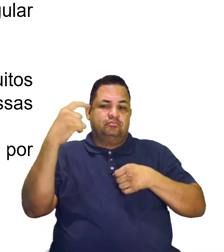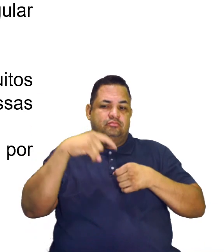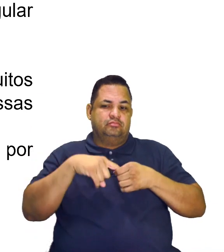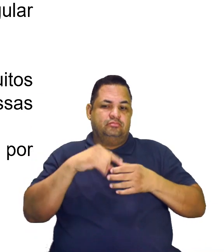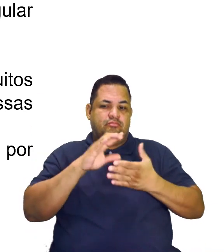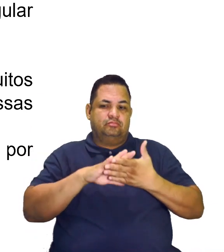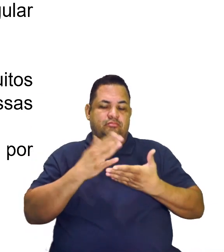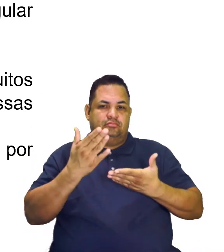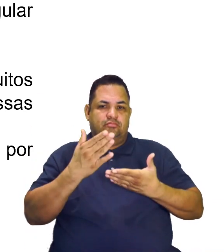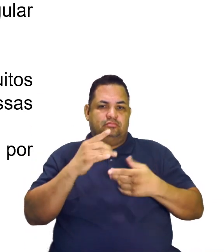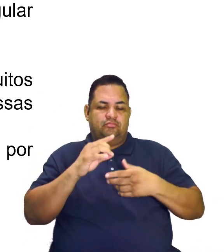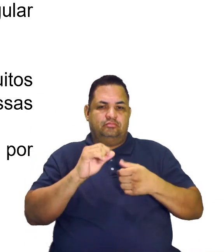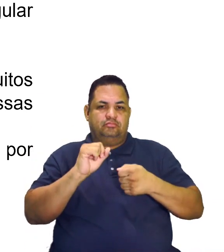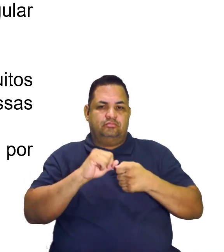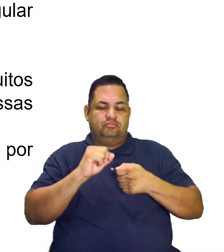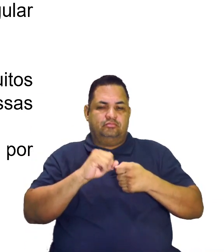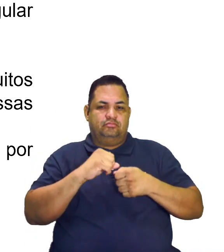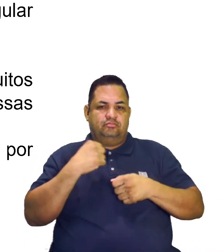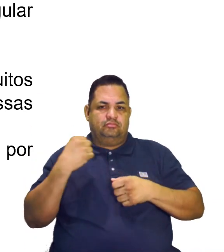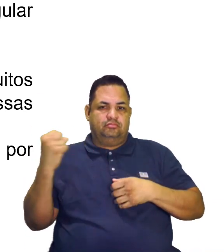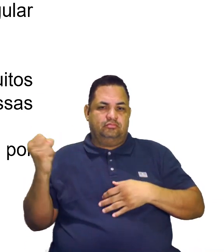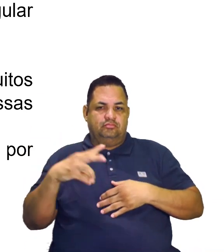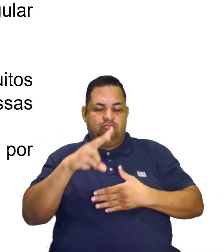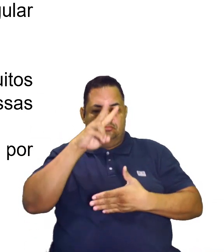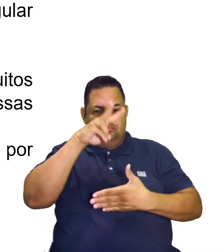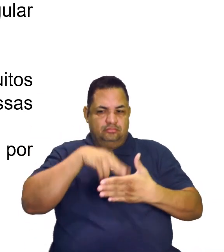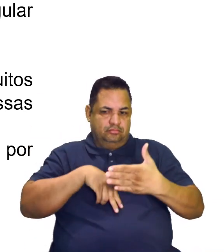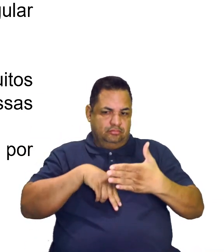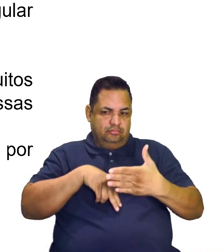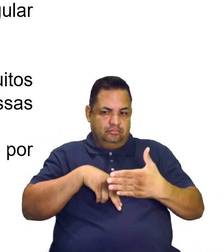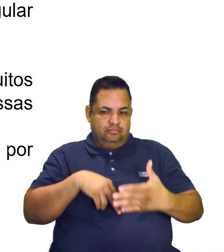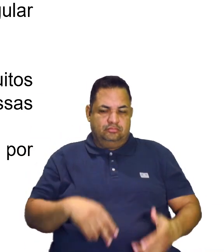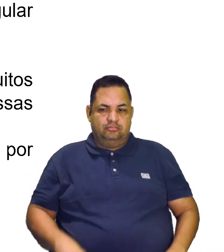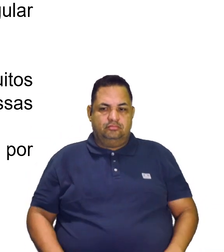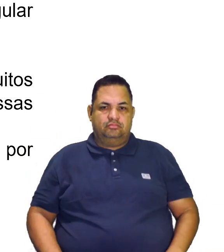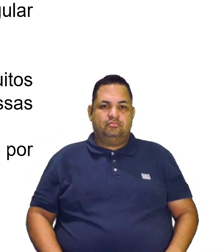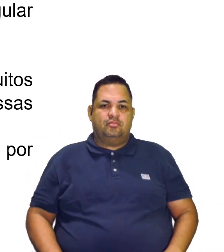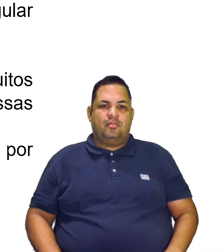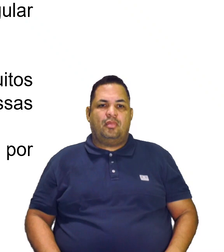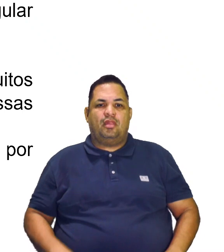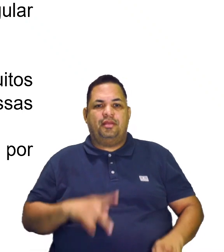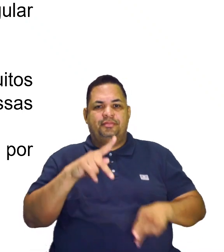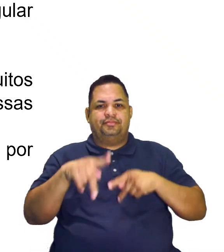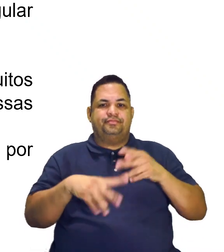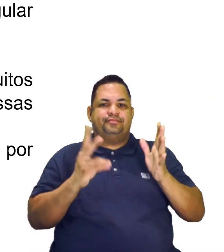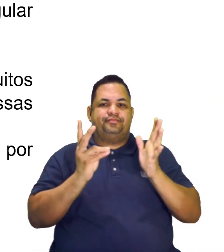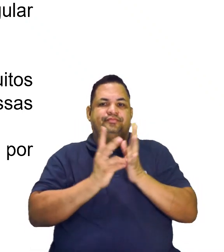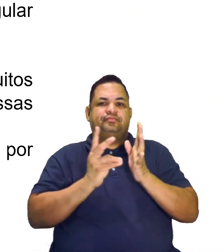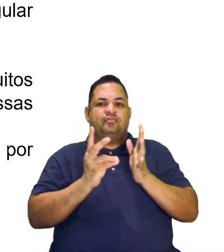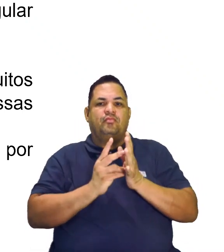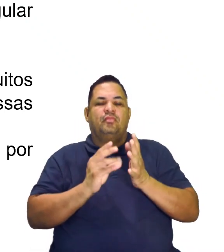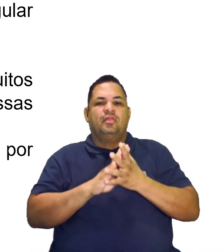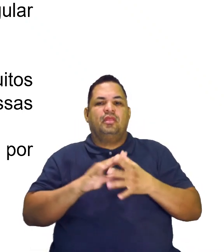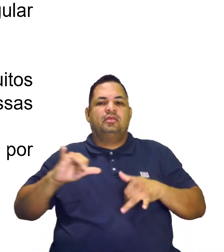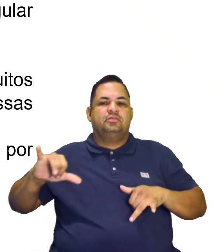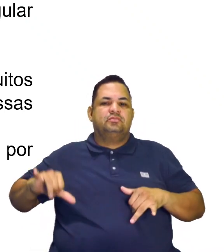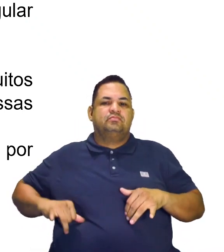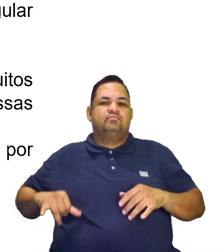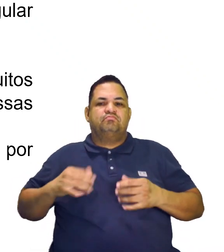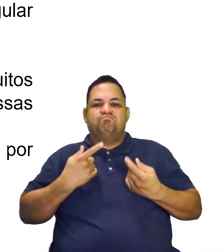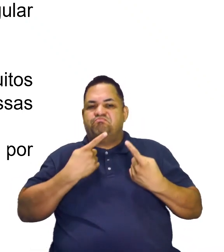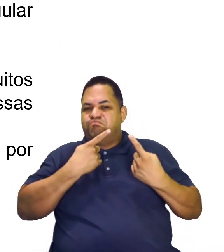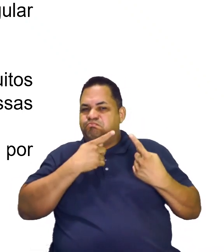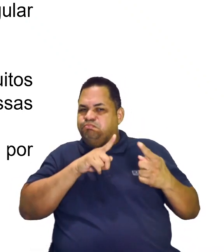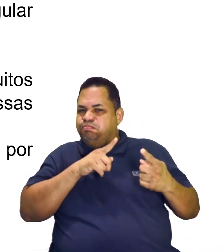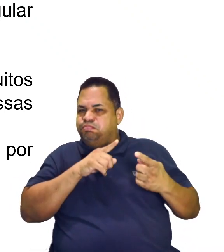lá ao material e fazer uma nova leitura. Então, ó, os povos indígenas sofrem ameaças e